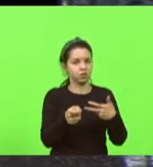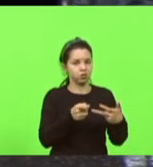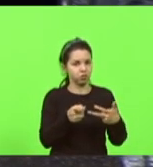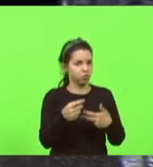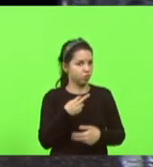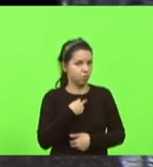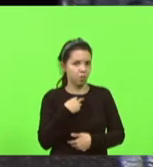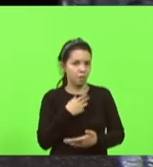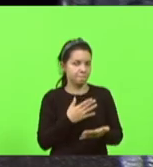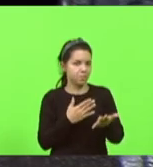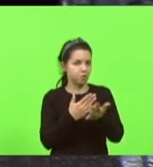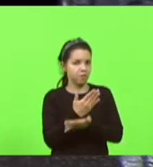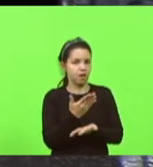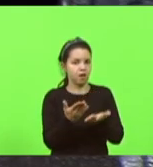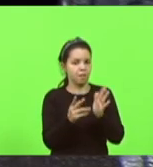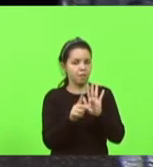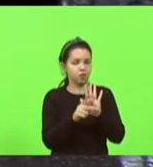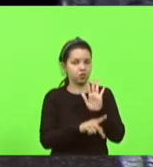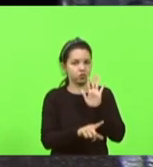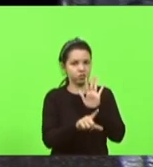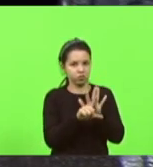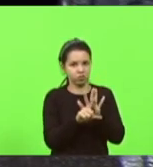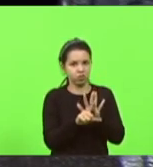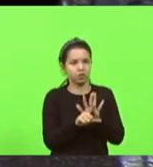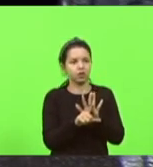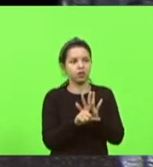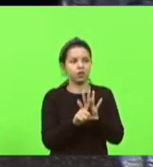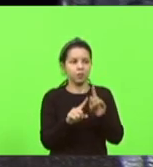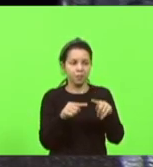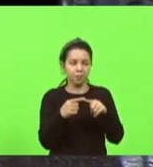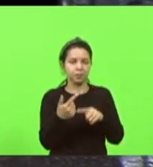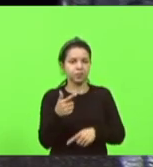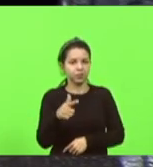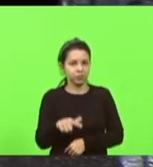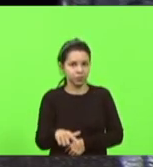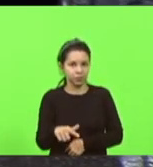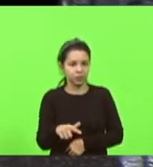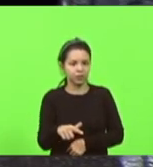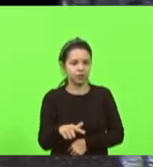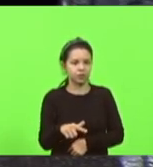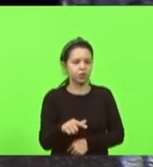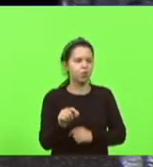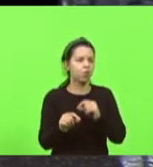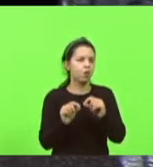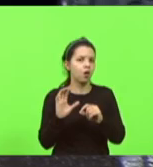aprovar esse tipo de projeto de lei aqui. E mais, senhores deputados, mais.